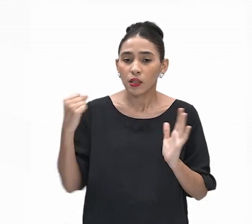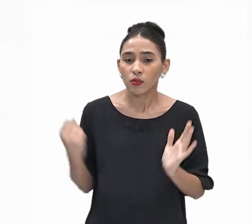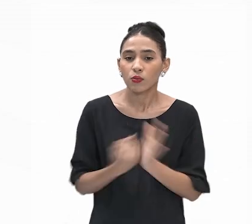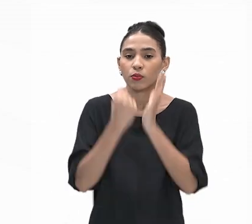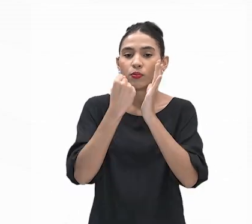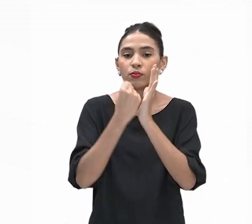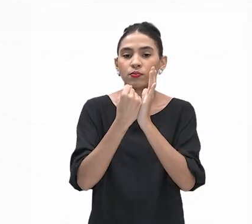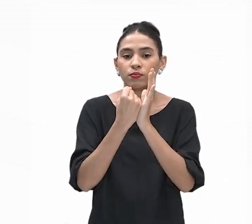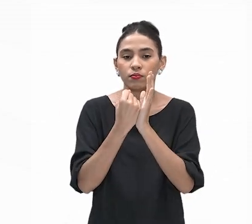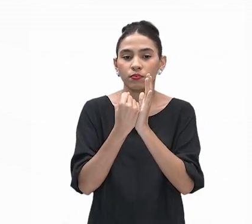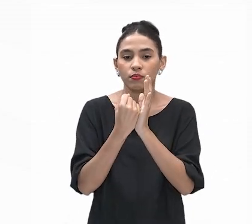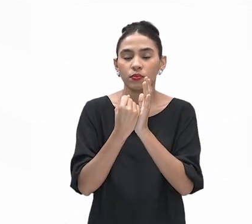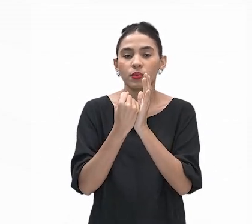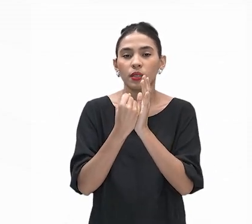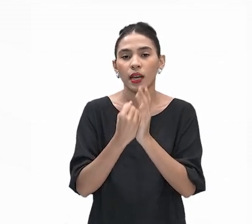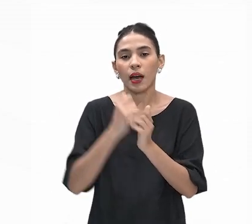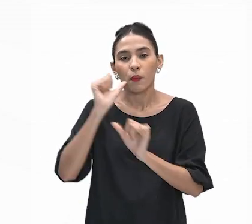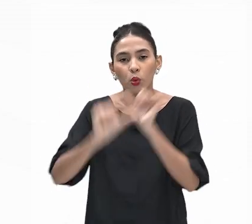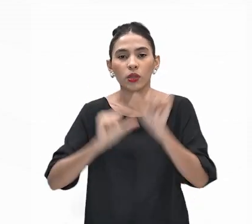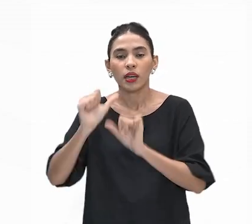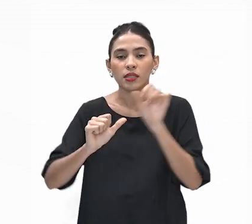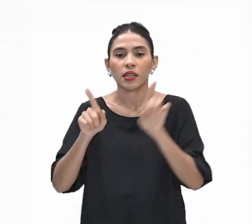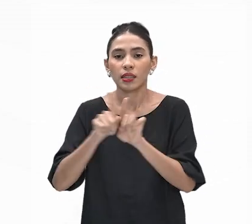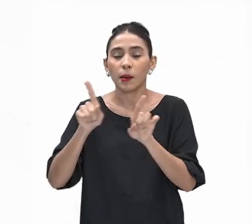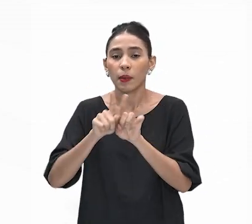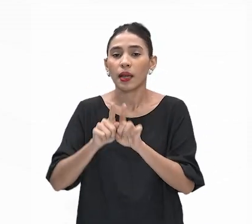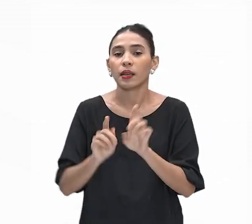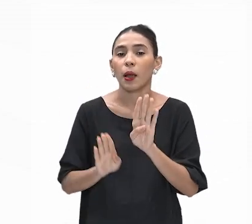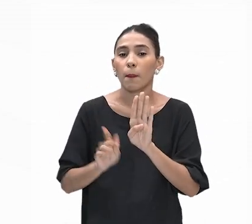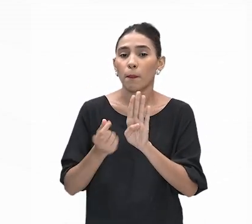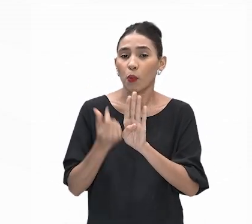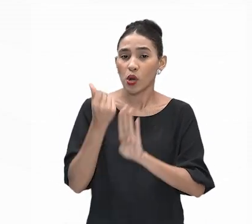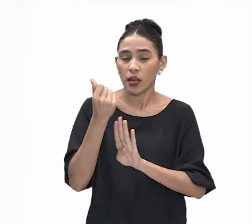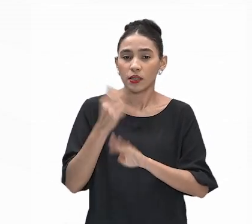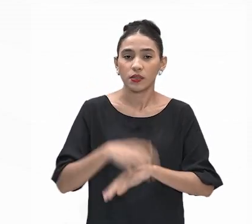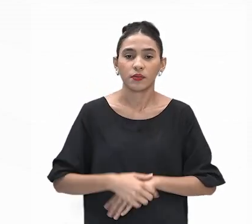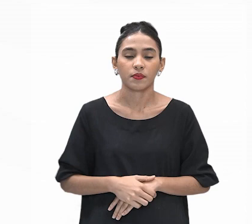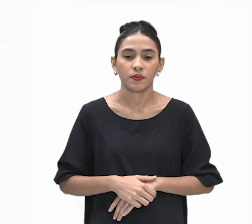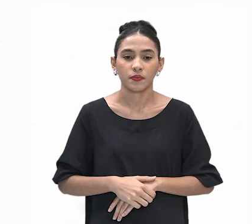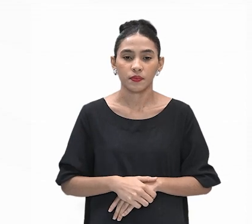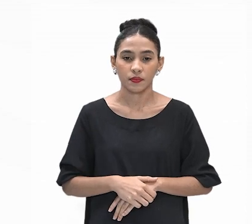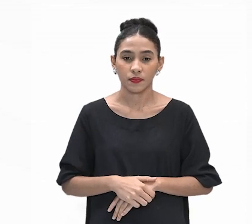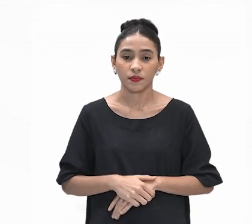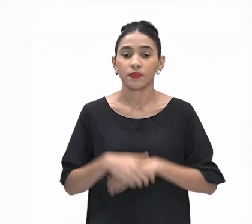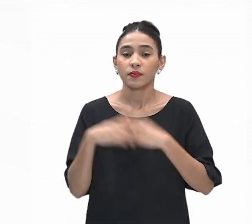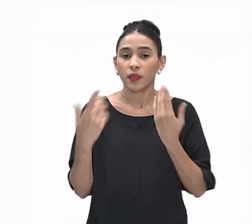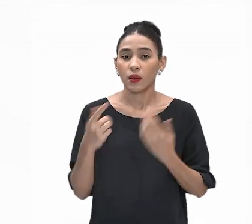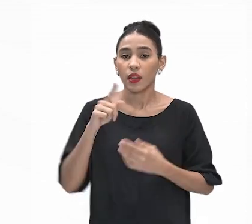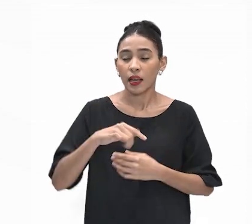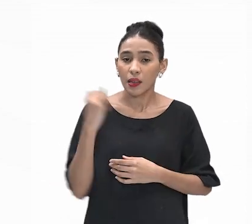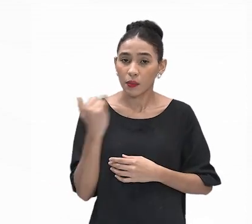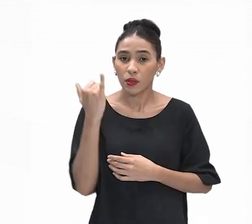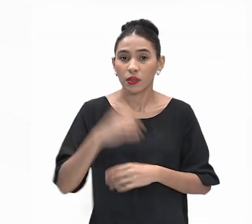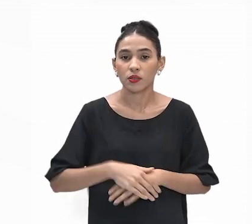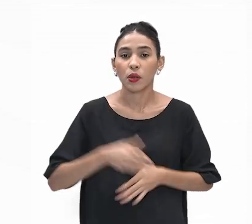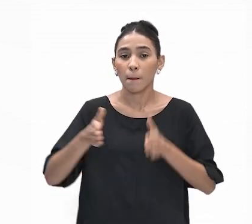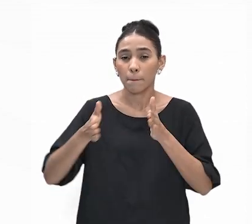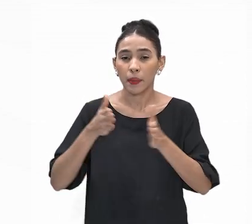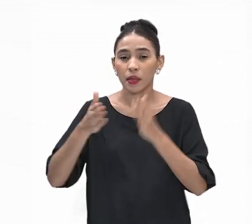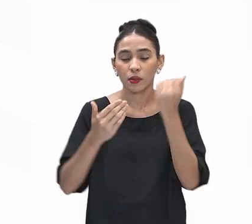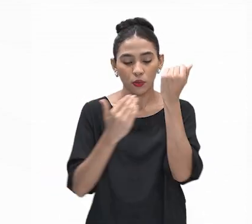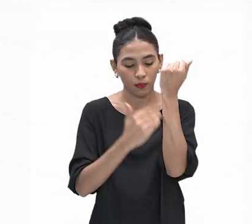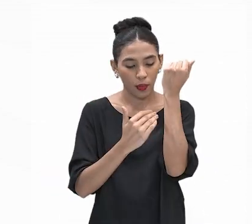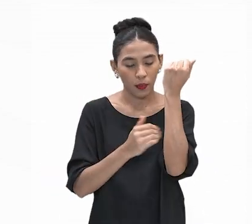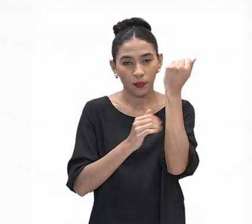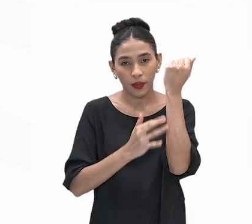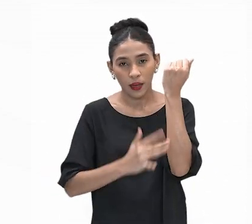profissionalismo burguês. Olha como isso aí é importante. Com o Círculo da Borracha, o Teatro do